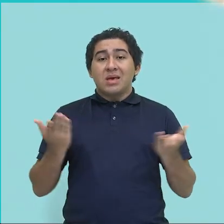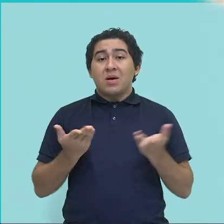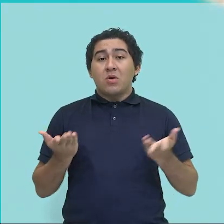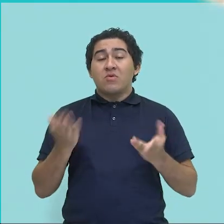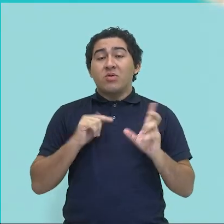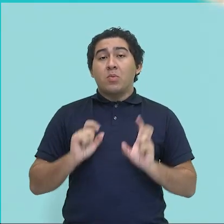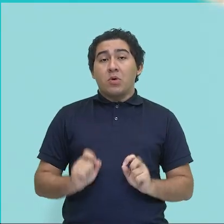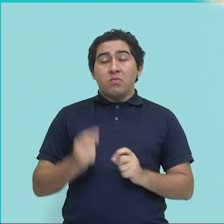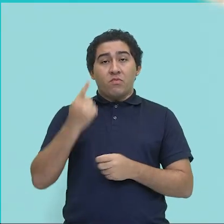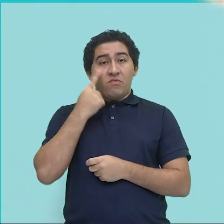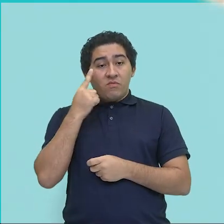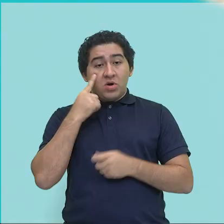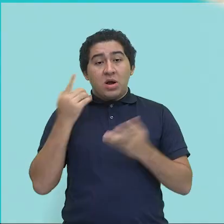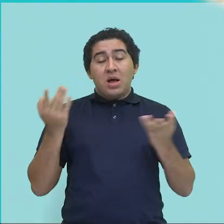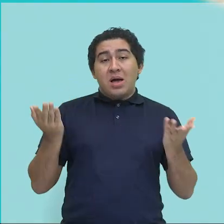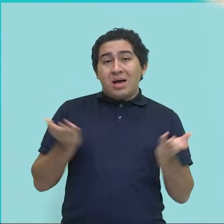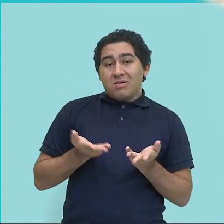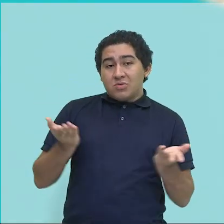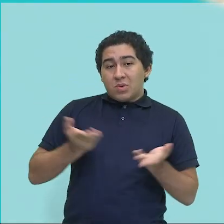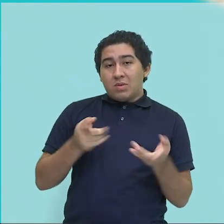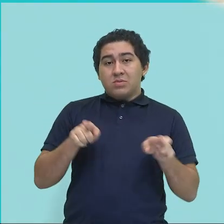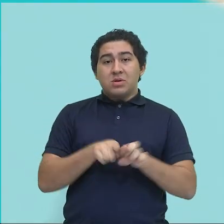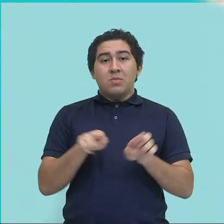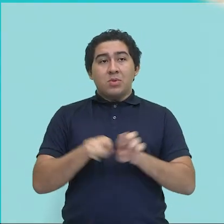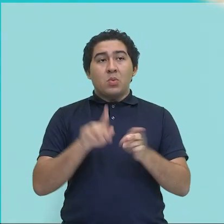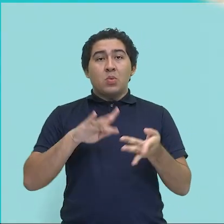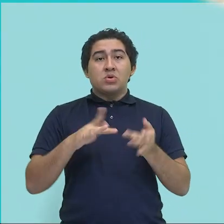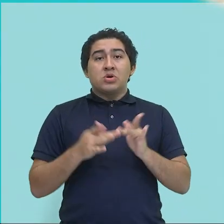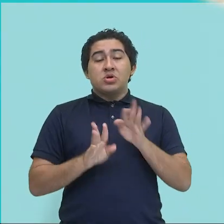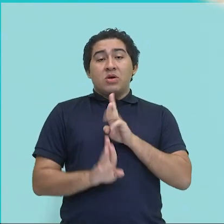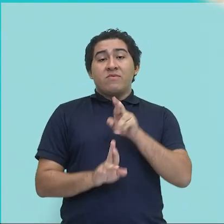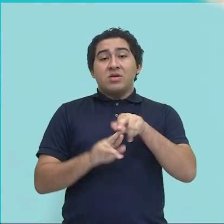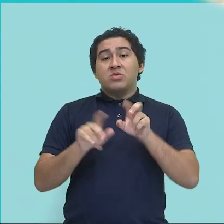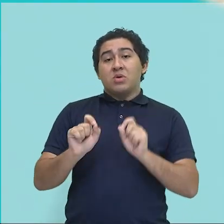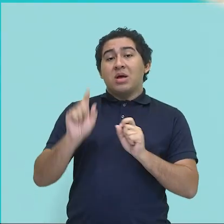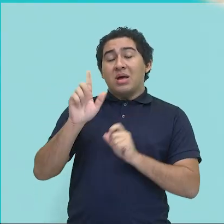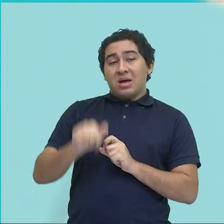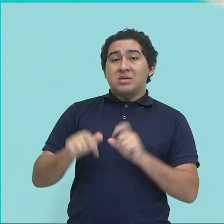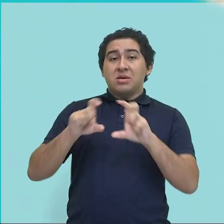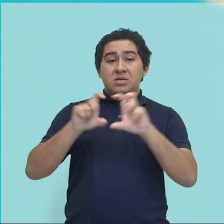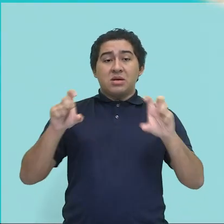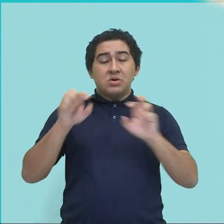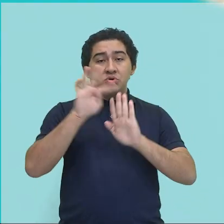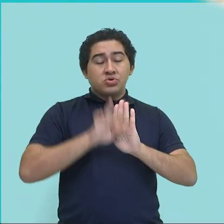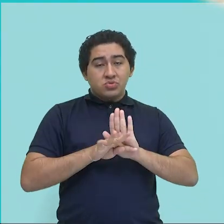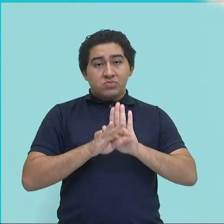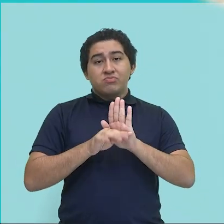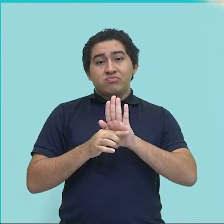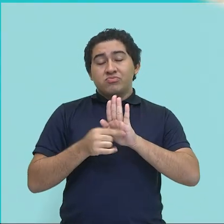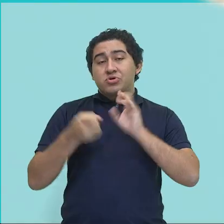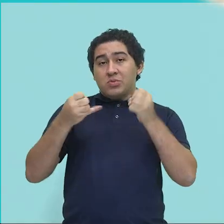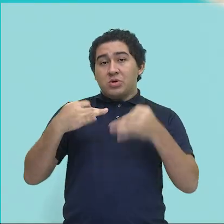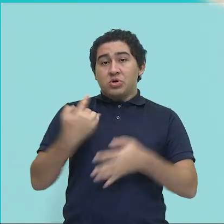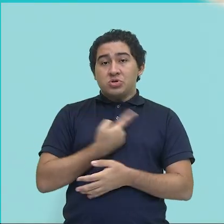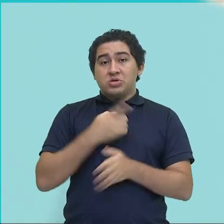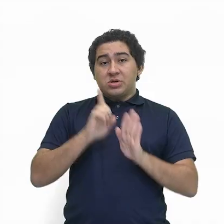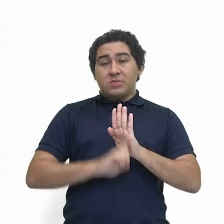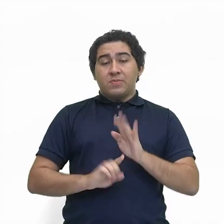linguagem mais atual, ok, mais contextualizada, sobre esta emenda que fala dos nossos direitos. Vamos